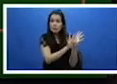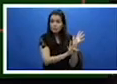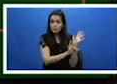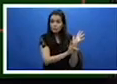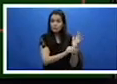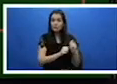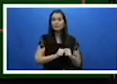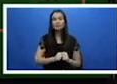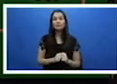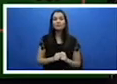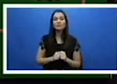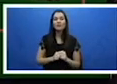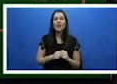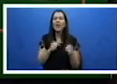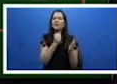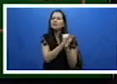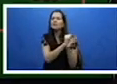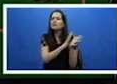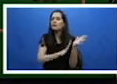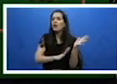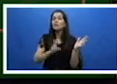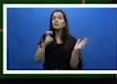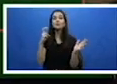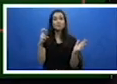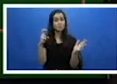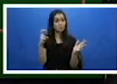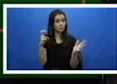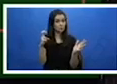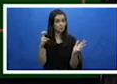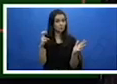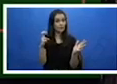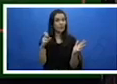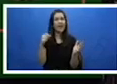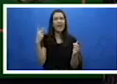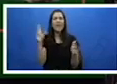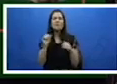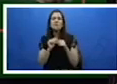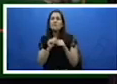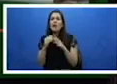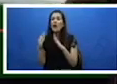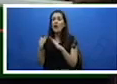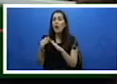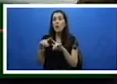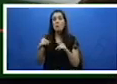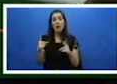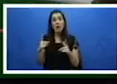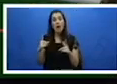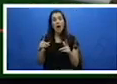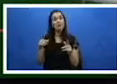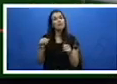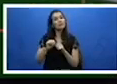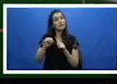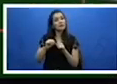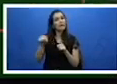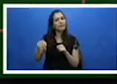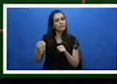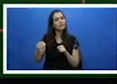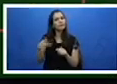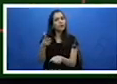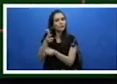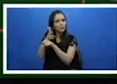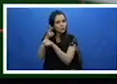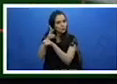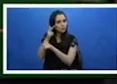77, exercício 5, tá? Que era para fazer em casa, nós vamos fazer na videoaula, página